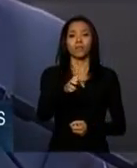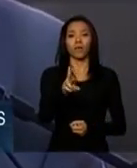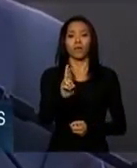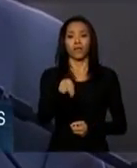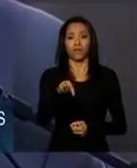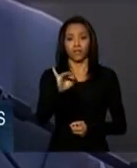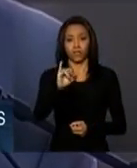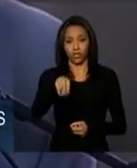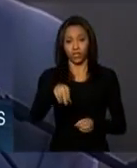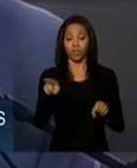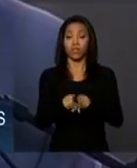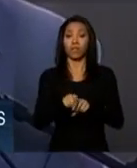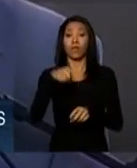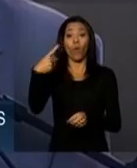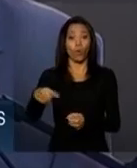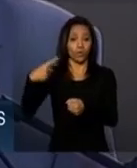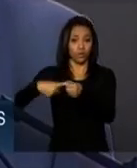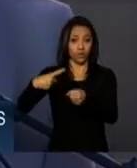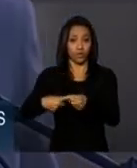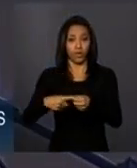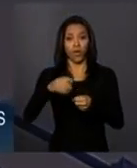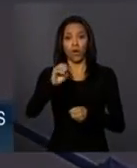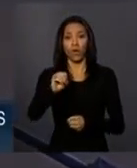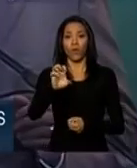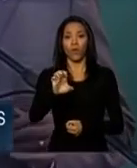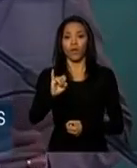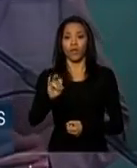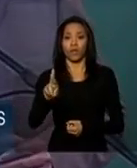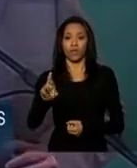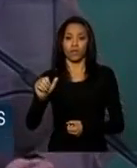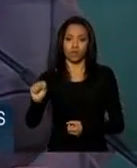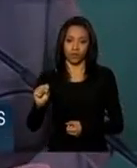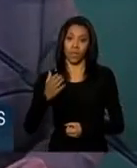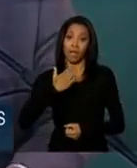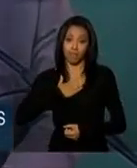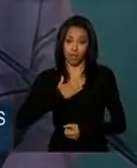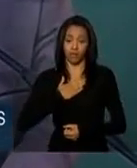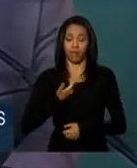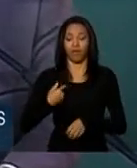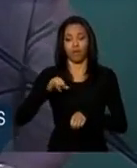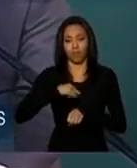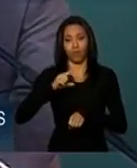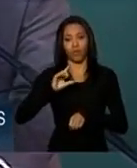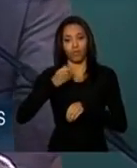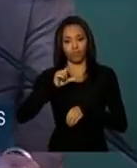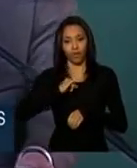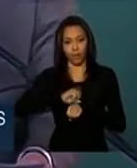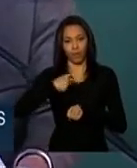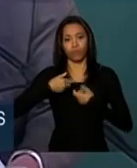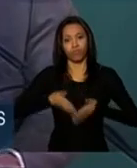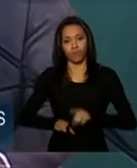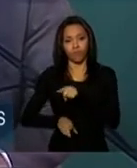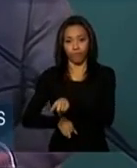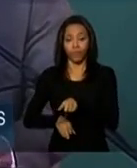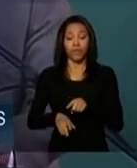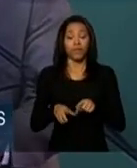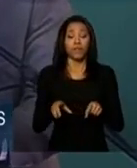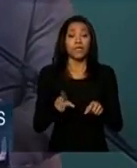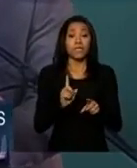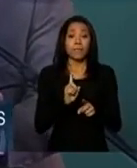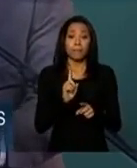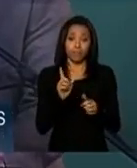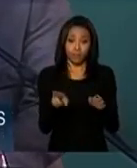que é a querida cidade de Oeiras, a primeira capital. Então, reafirmo aqui esse novo pedido. E eu queria, para